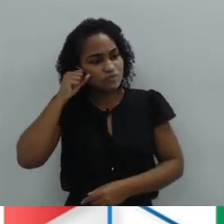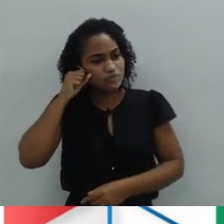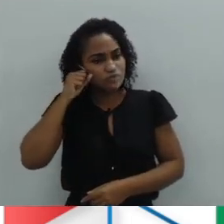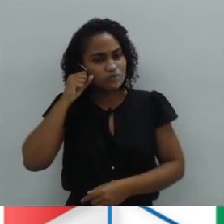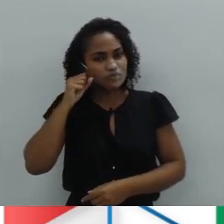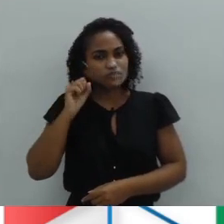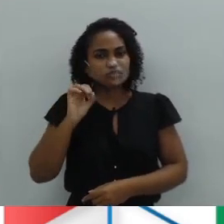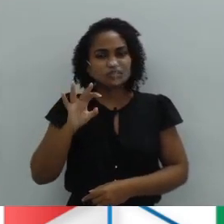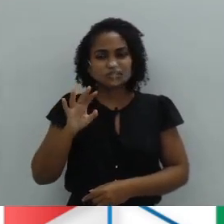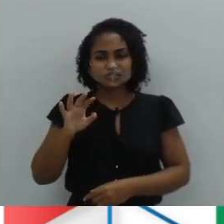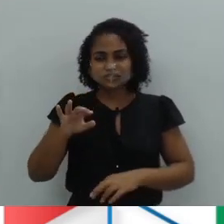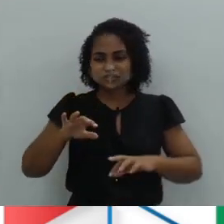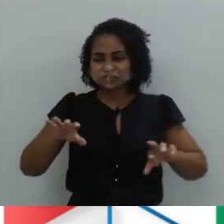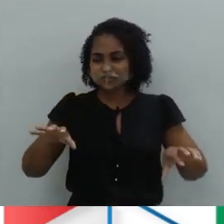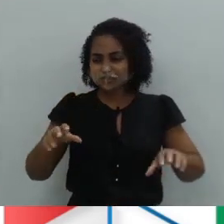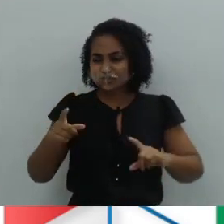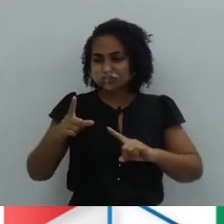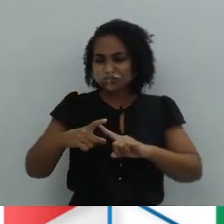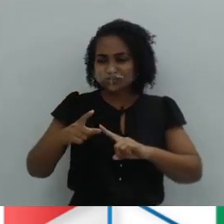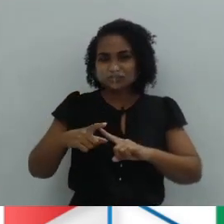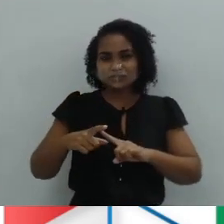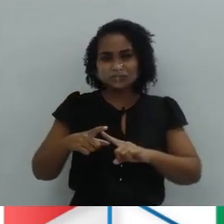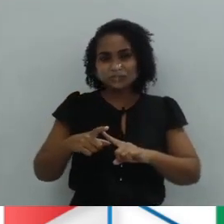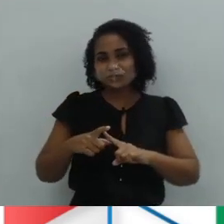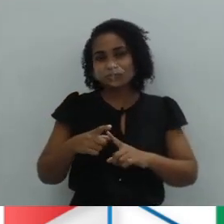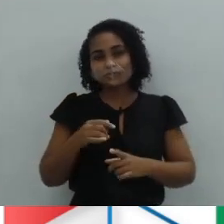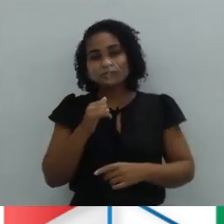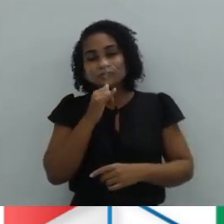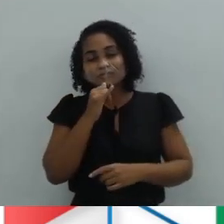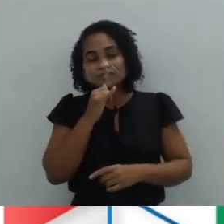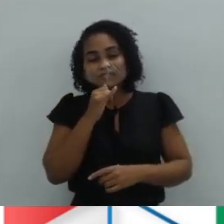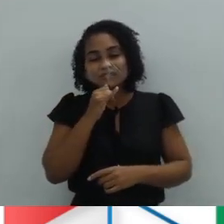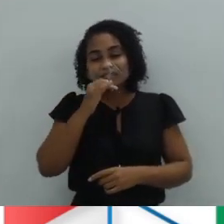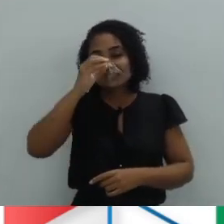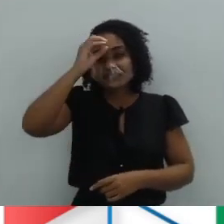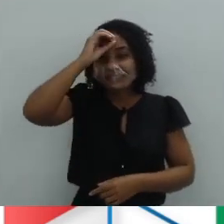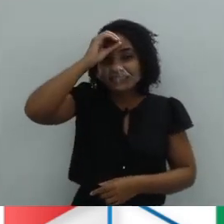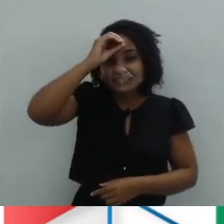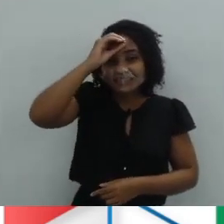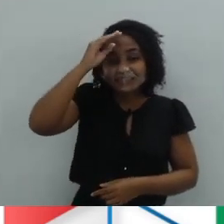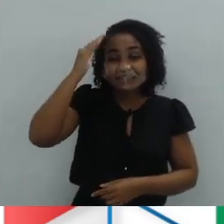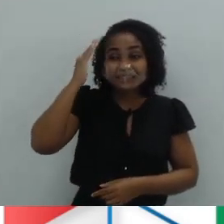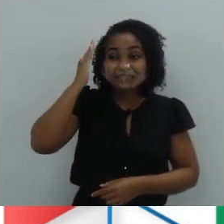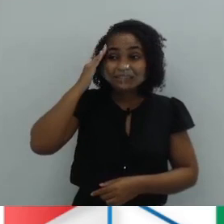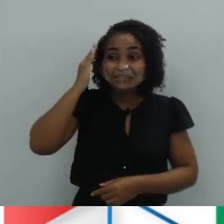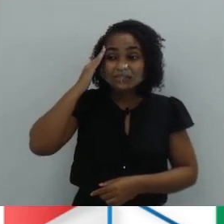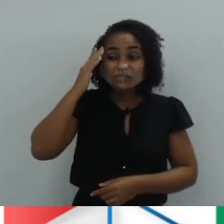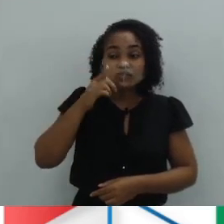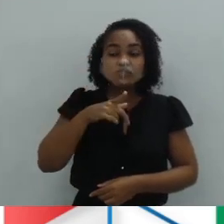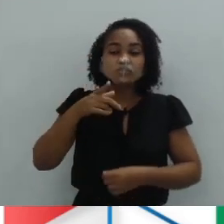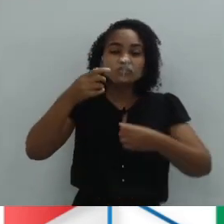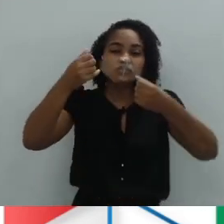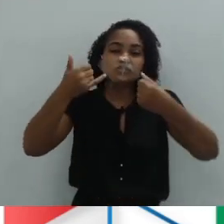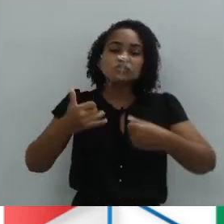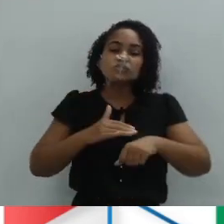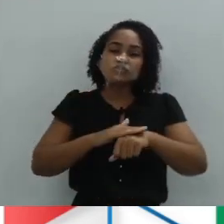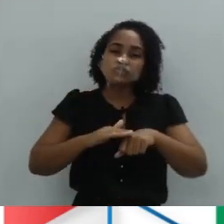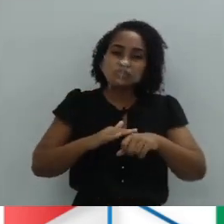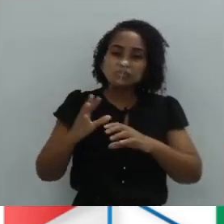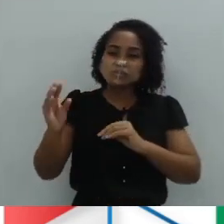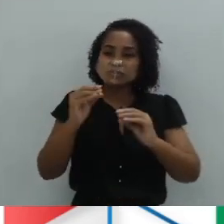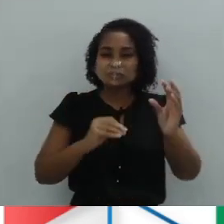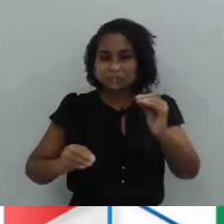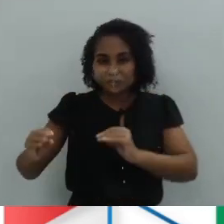só conseguir diferenciar o idioma que a pessoa está falando, mas não conseguir compreender o que elas estão conversando, o que elas